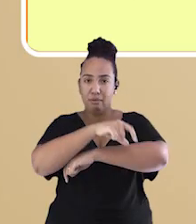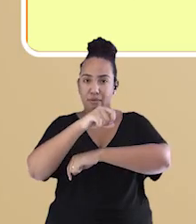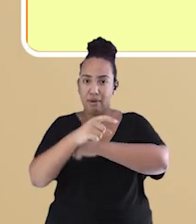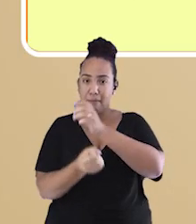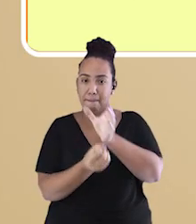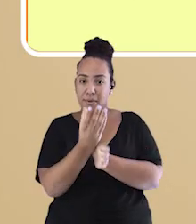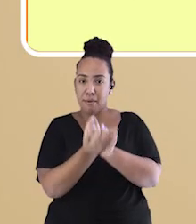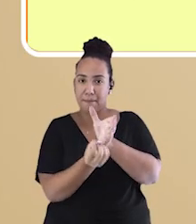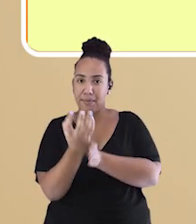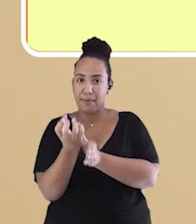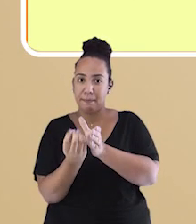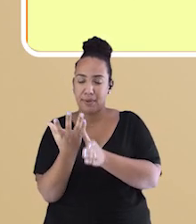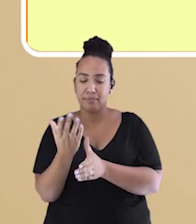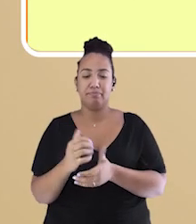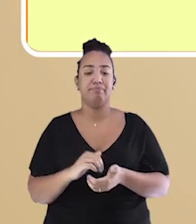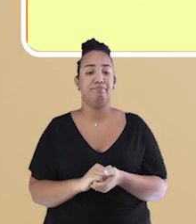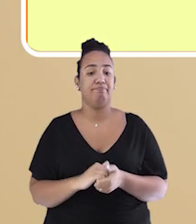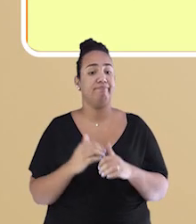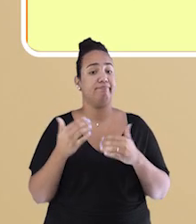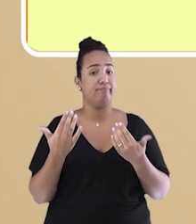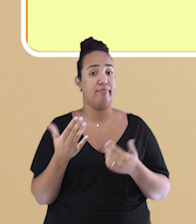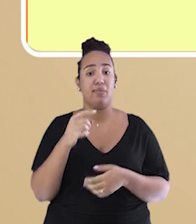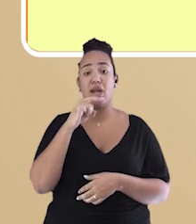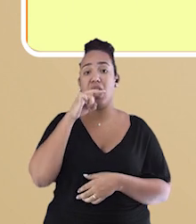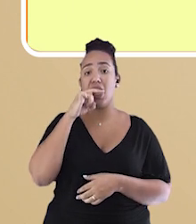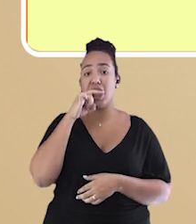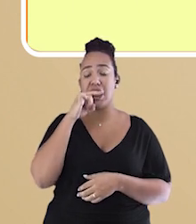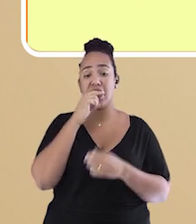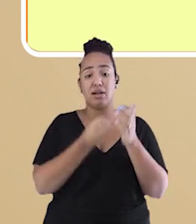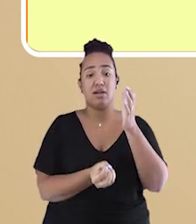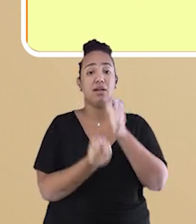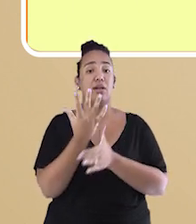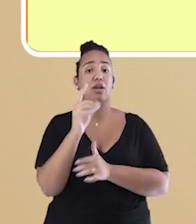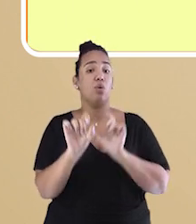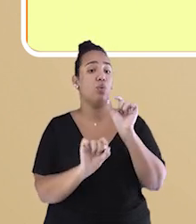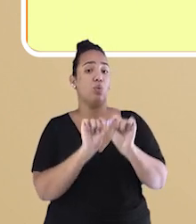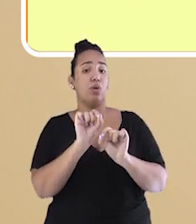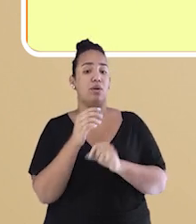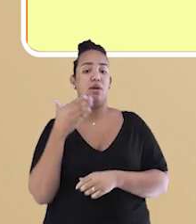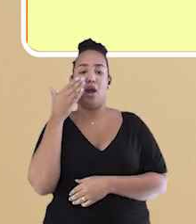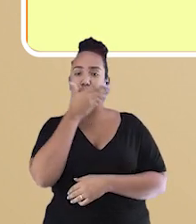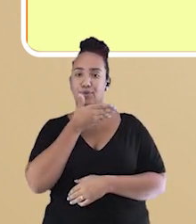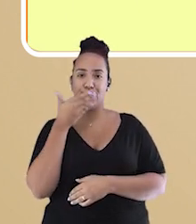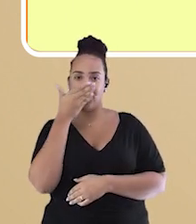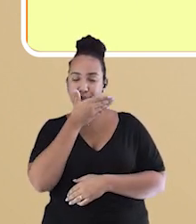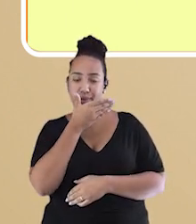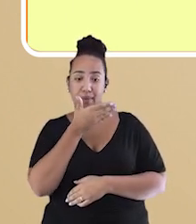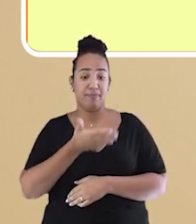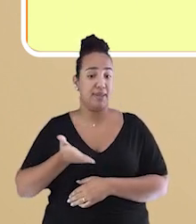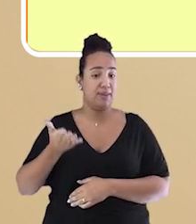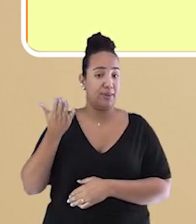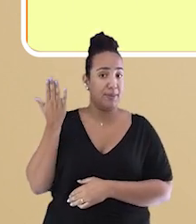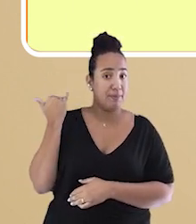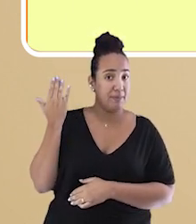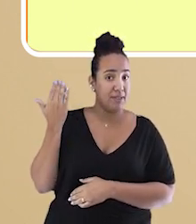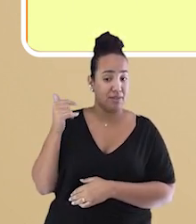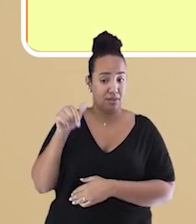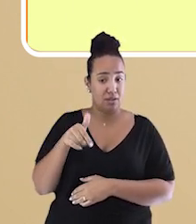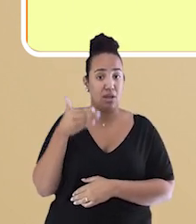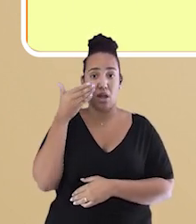A cana-de-açúcar é quem fornece o açúcar e naquela época era considerado